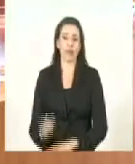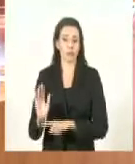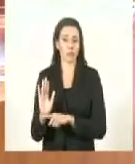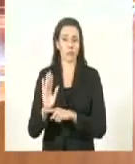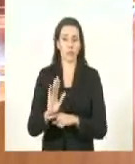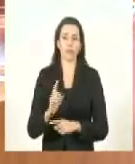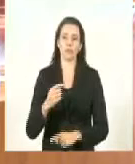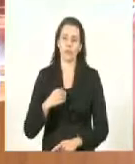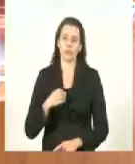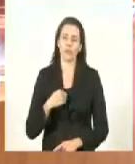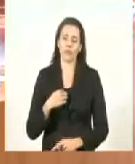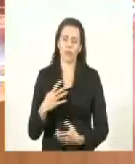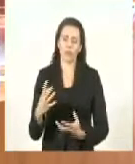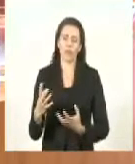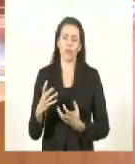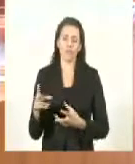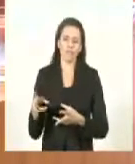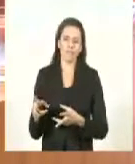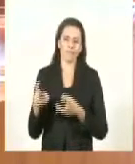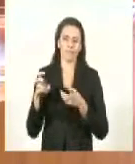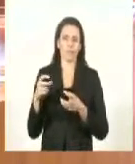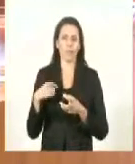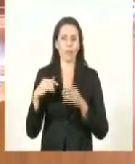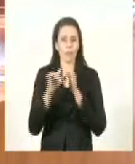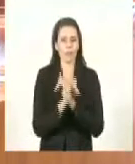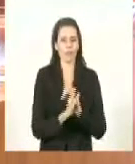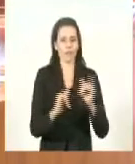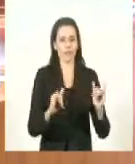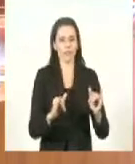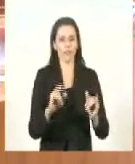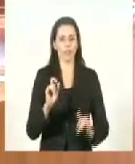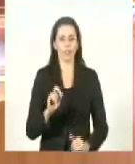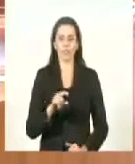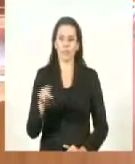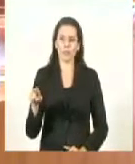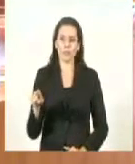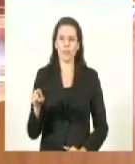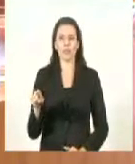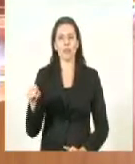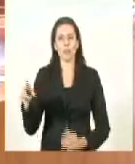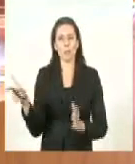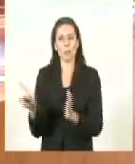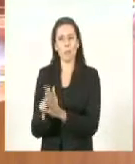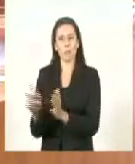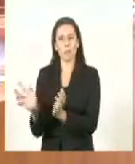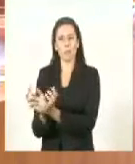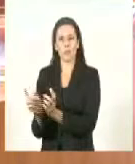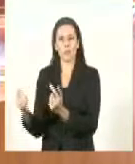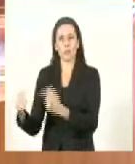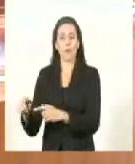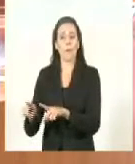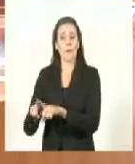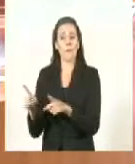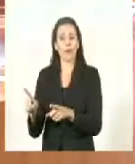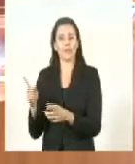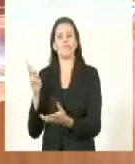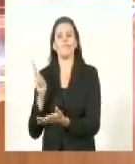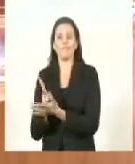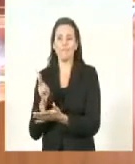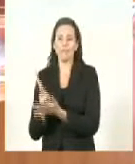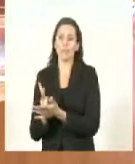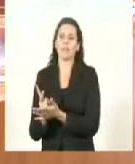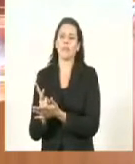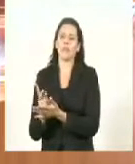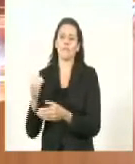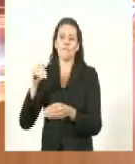Excelência, mesmo como oposição, nunca se furtou a votar nos projetos que Vossa Excelência entende como positivos, mas,